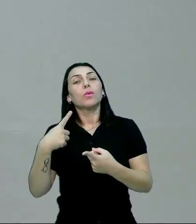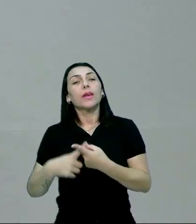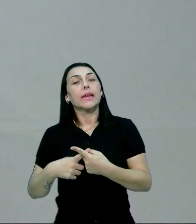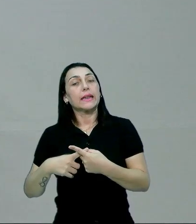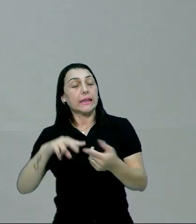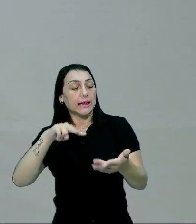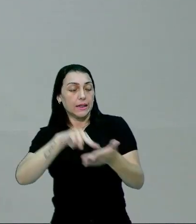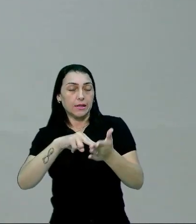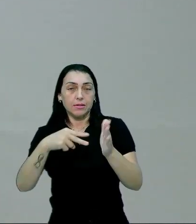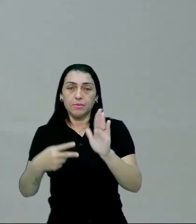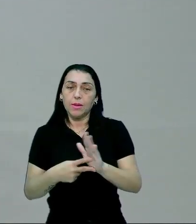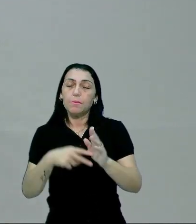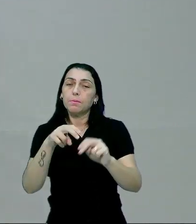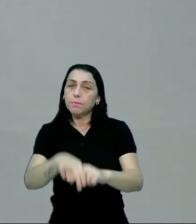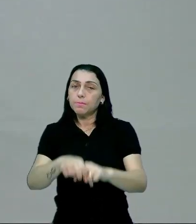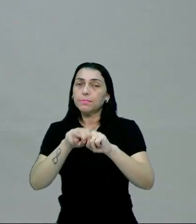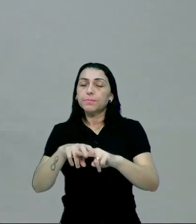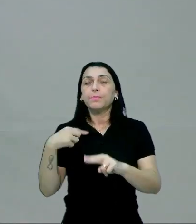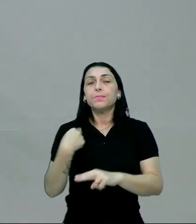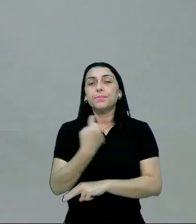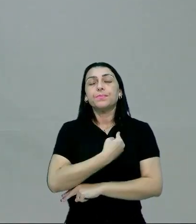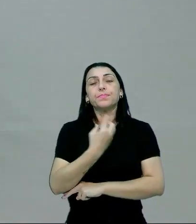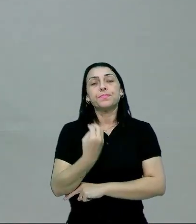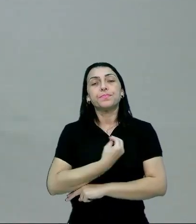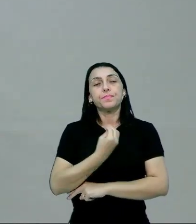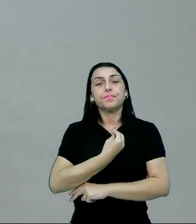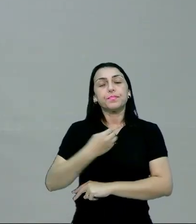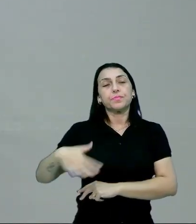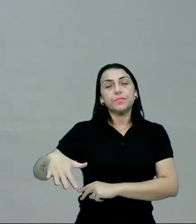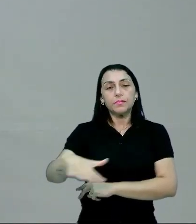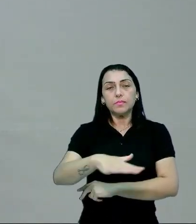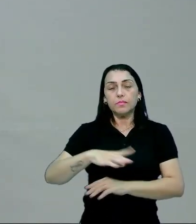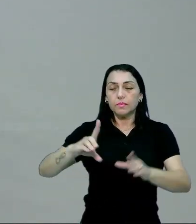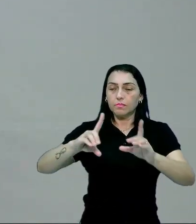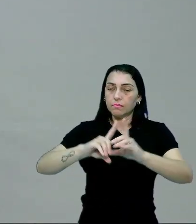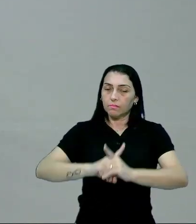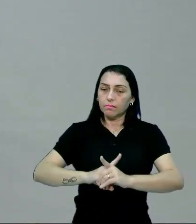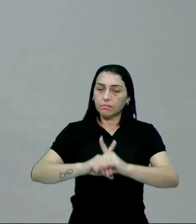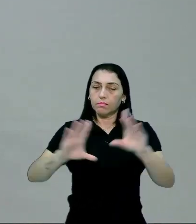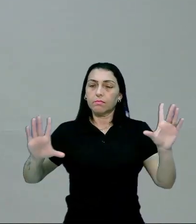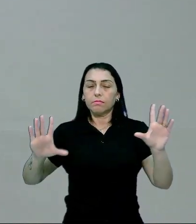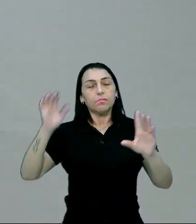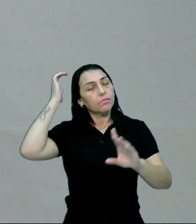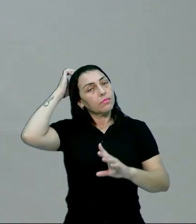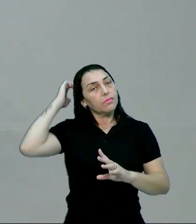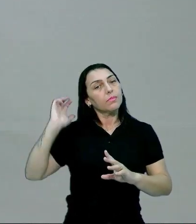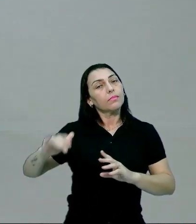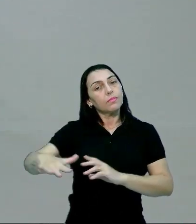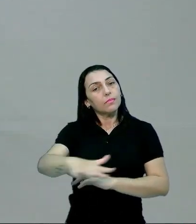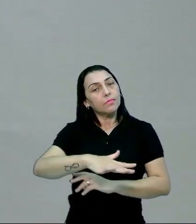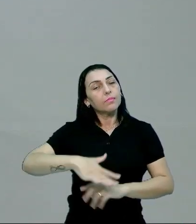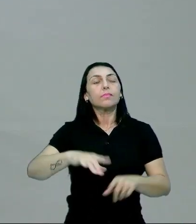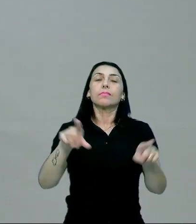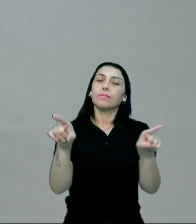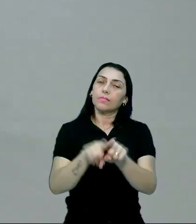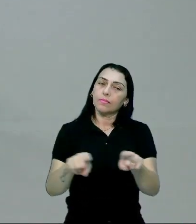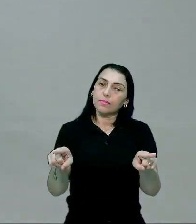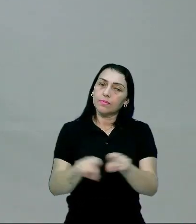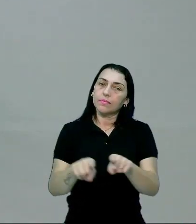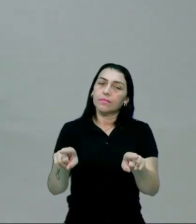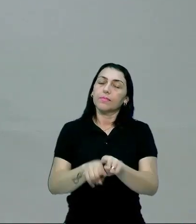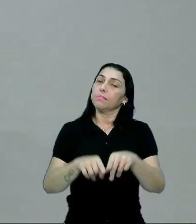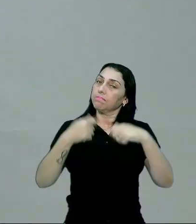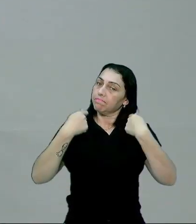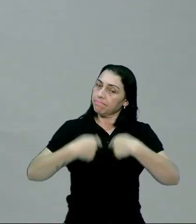nesse sentido. Por isso que nós vivemos em uma sociedade democrática, a sociedade que é também e